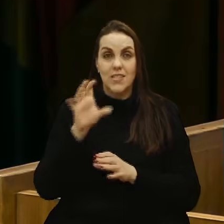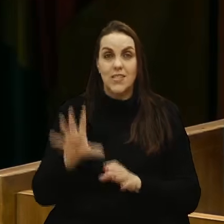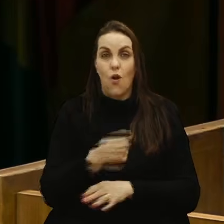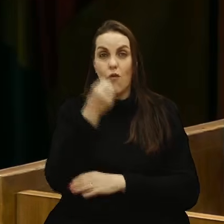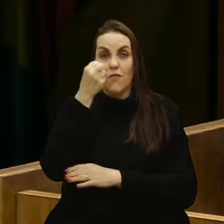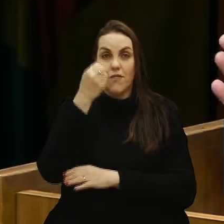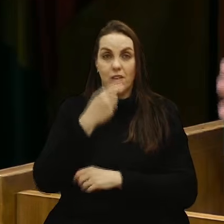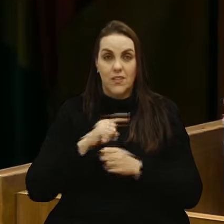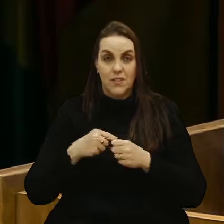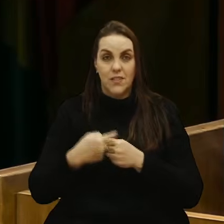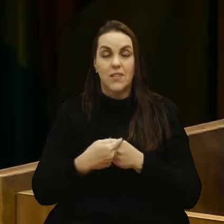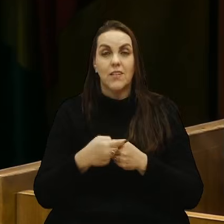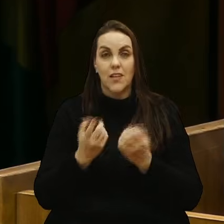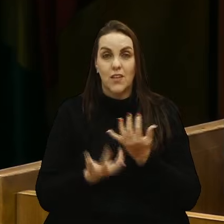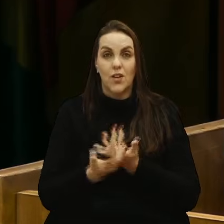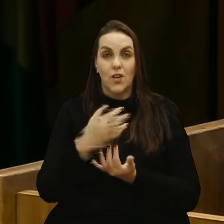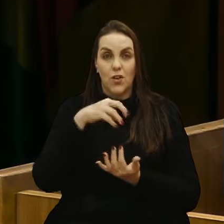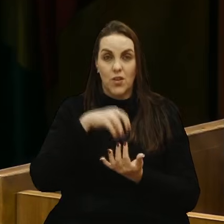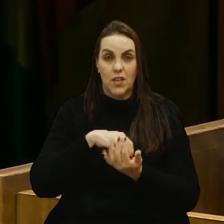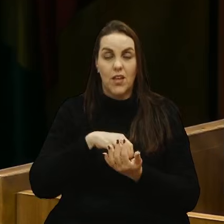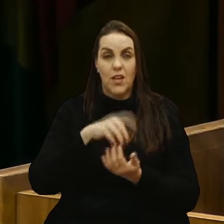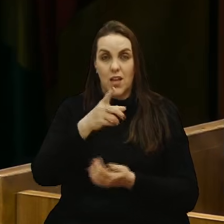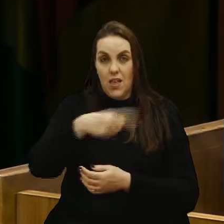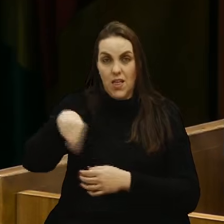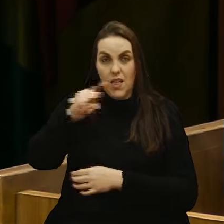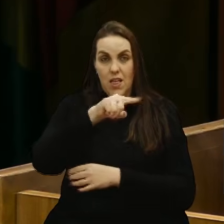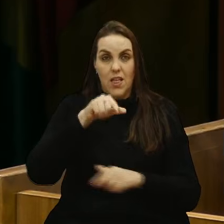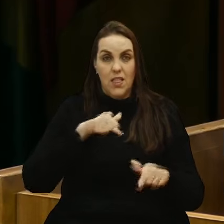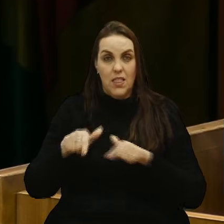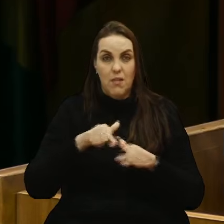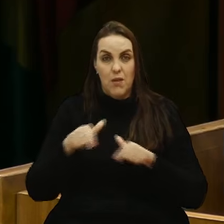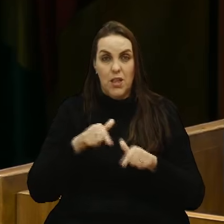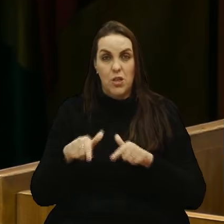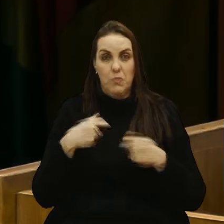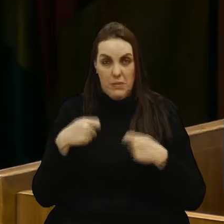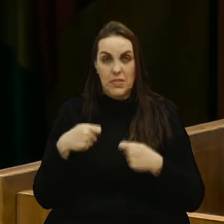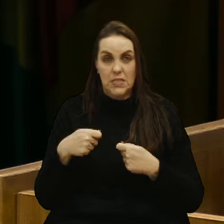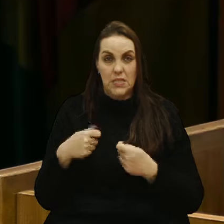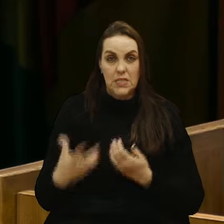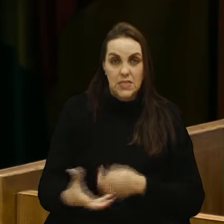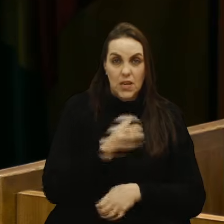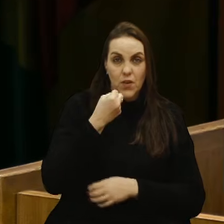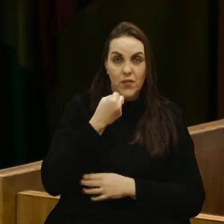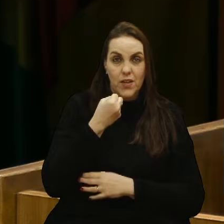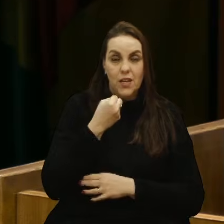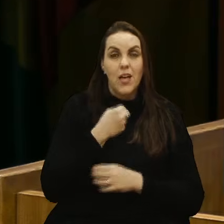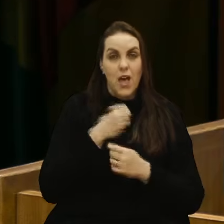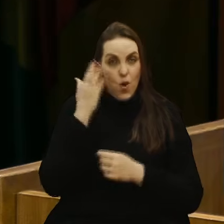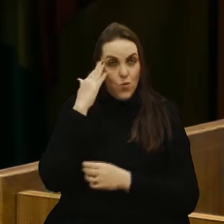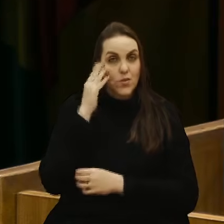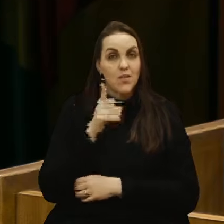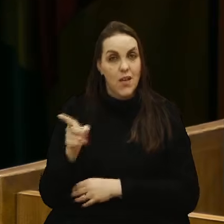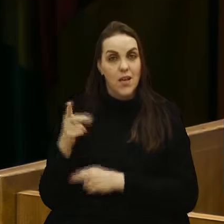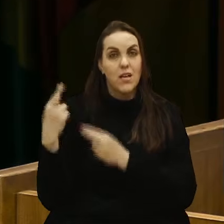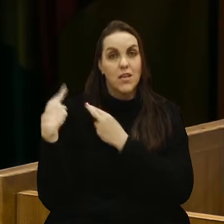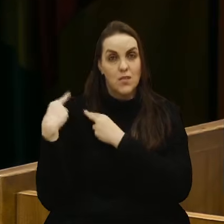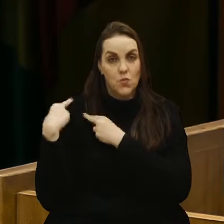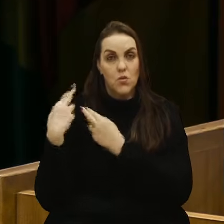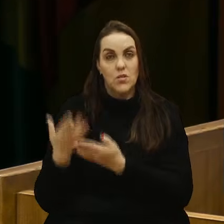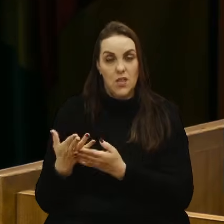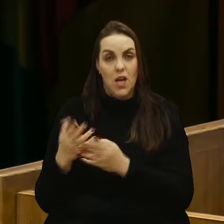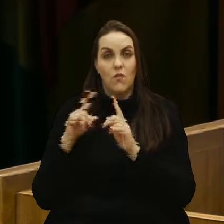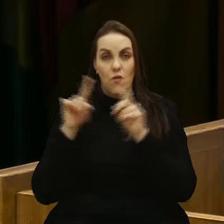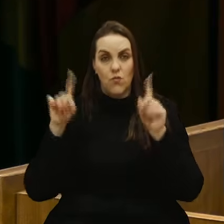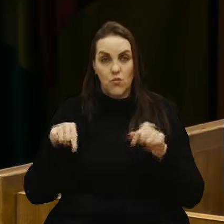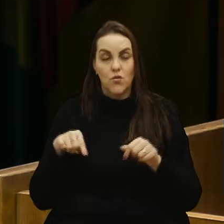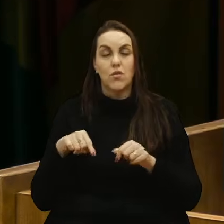Codeca, às custas do lombo dos trabalhadores. E eu sei que o Barcarolo é uma pessoa responsável, é um servidor de